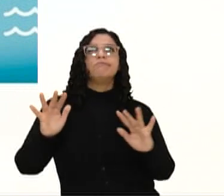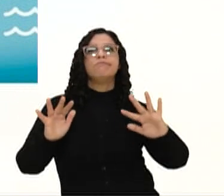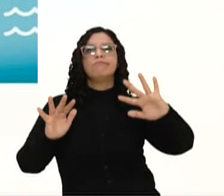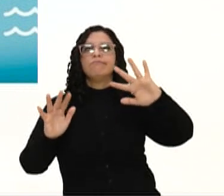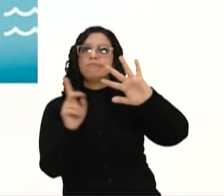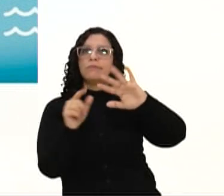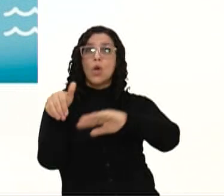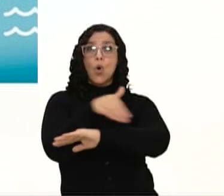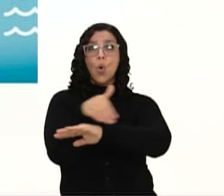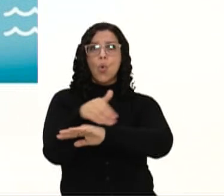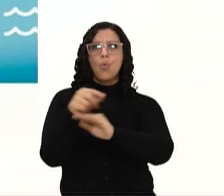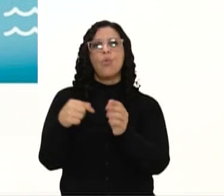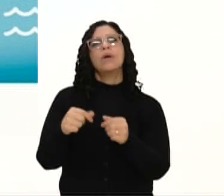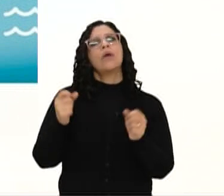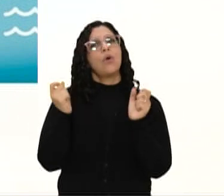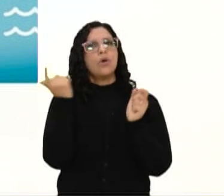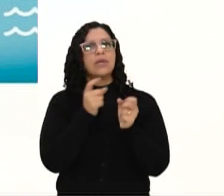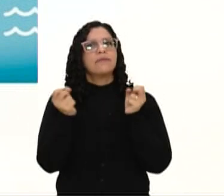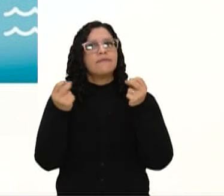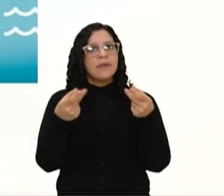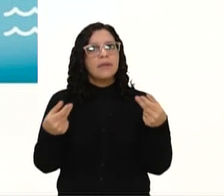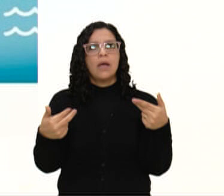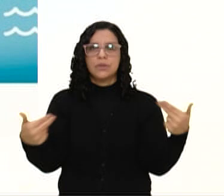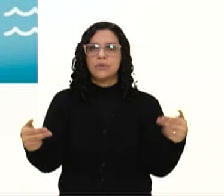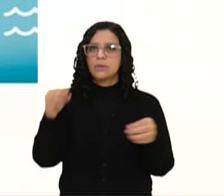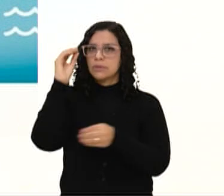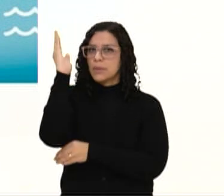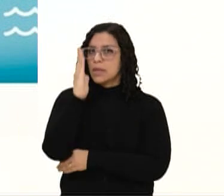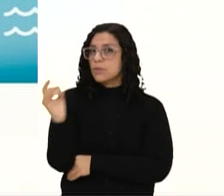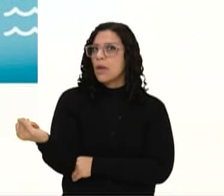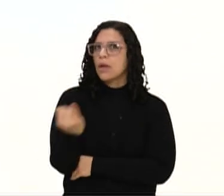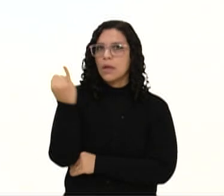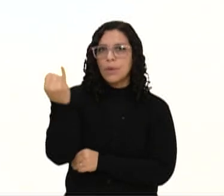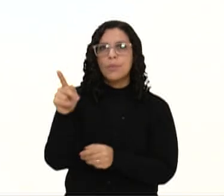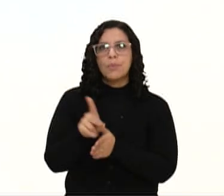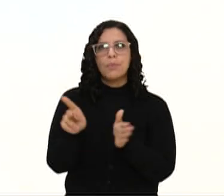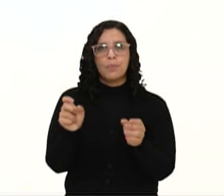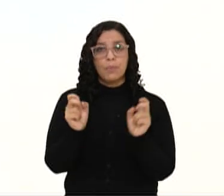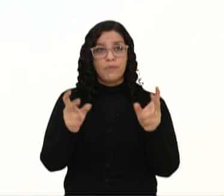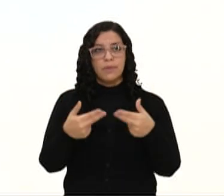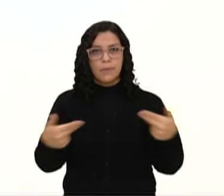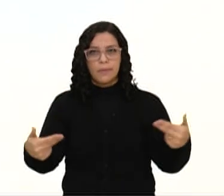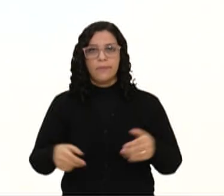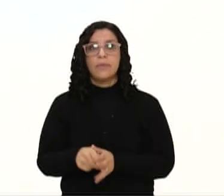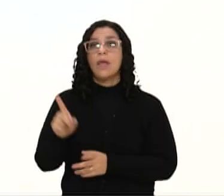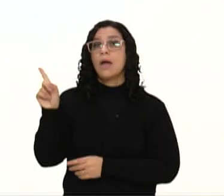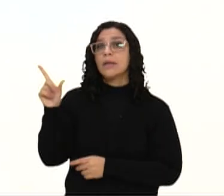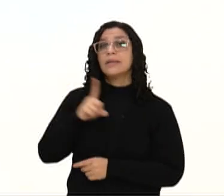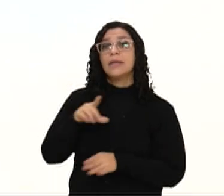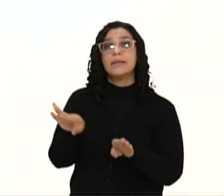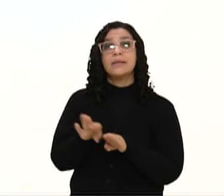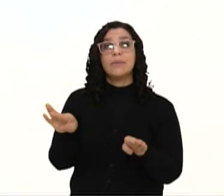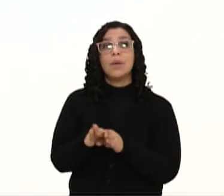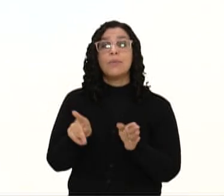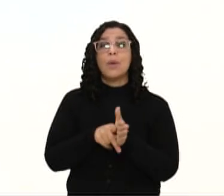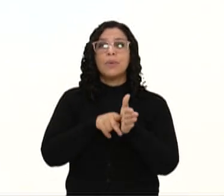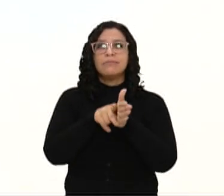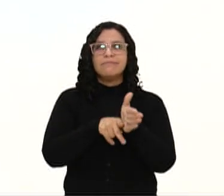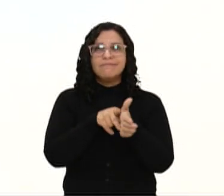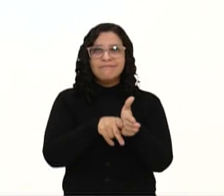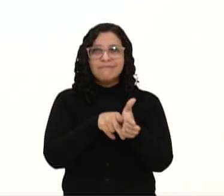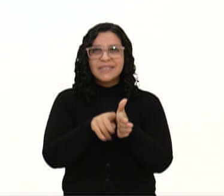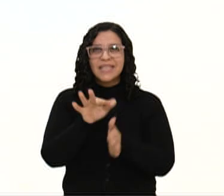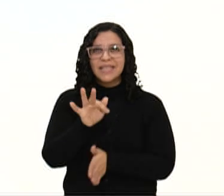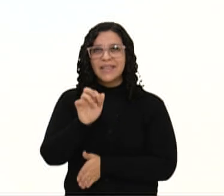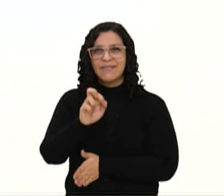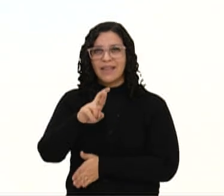as rodovias são, no Brasil, extremamente importantes para essa questão da circulação. Aqui nós vamos ter as ferrovias.